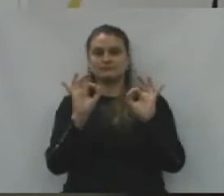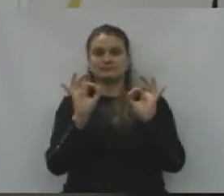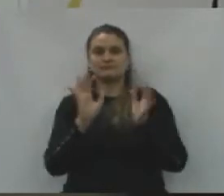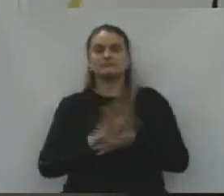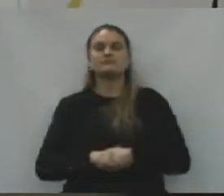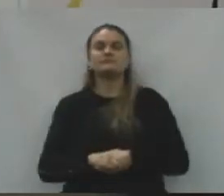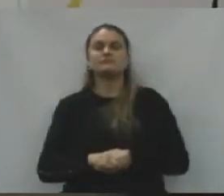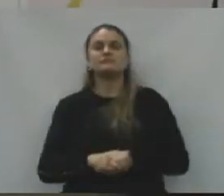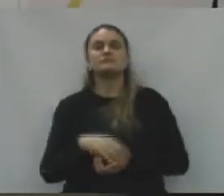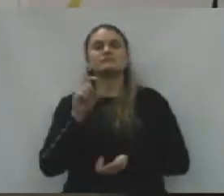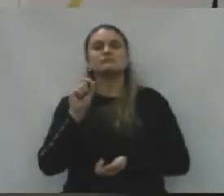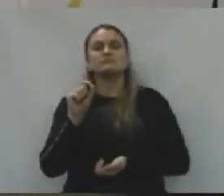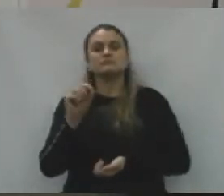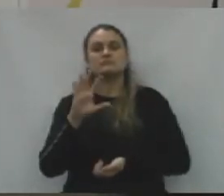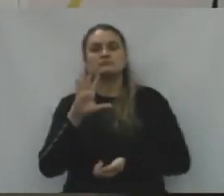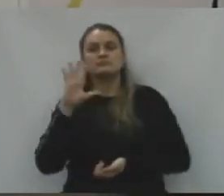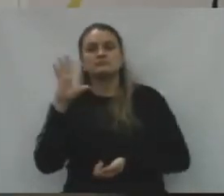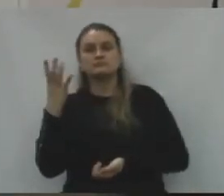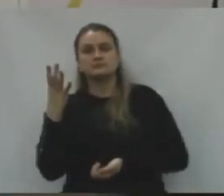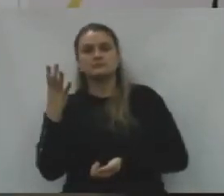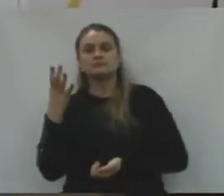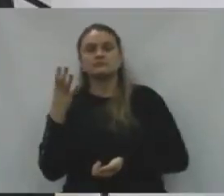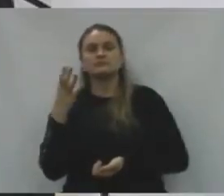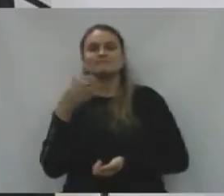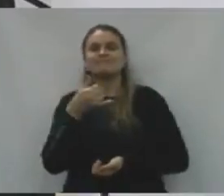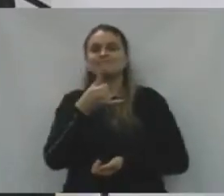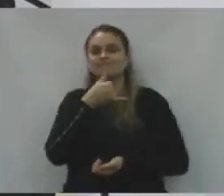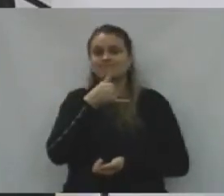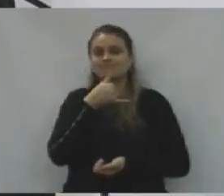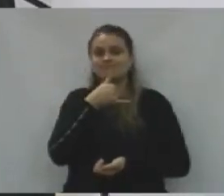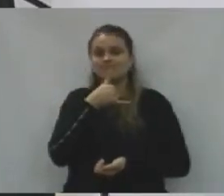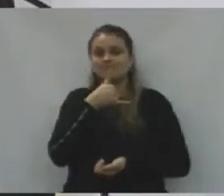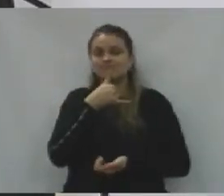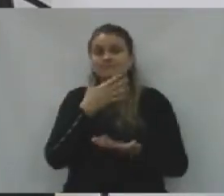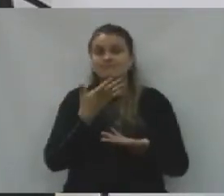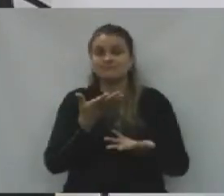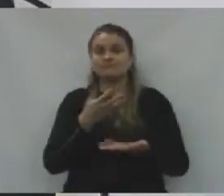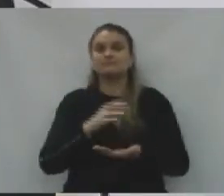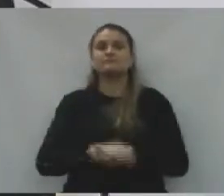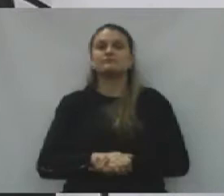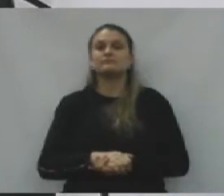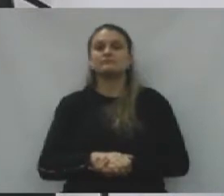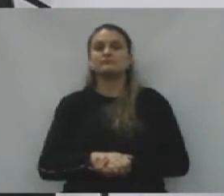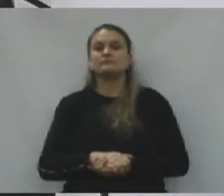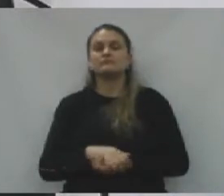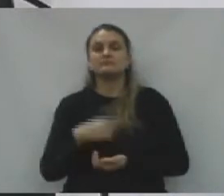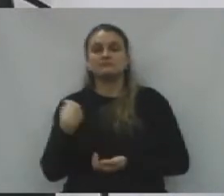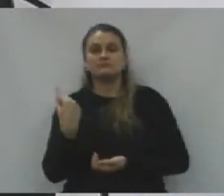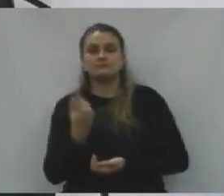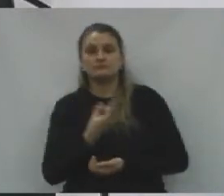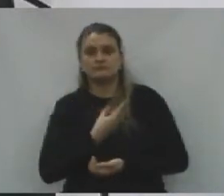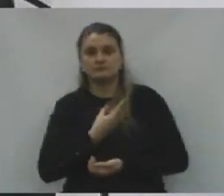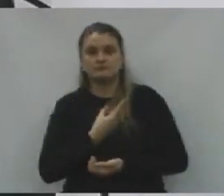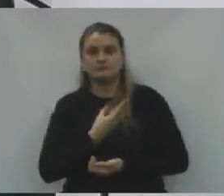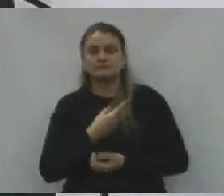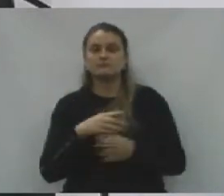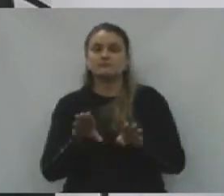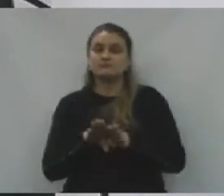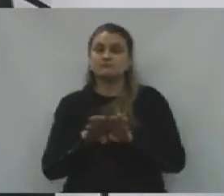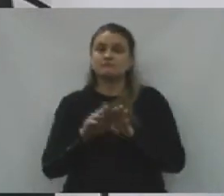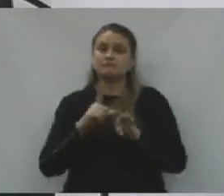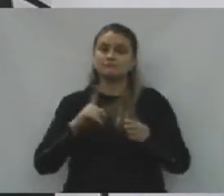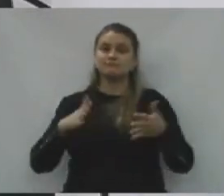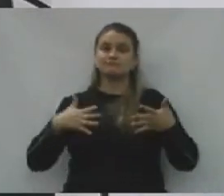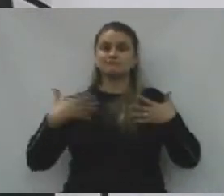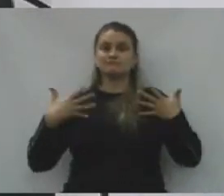relação a isso. E o que acontece é que, infelizmente, para nós, mas, de certa forma,